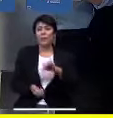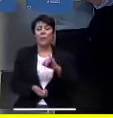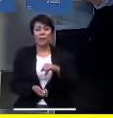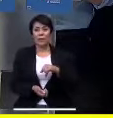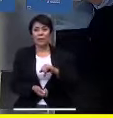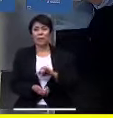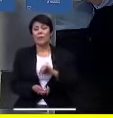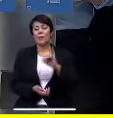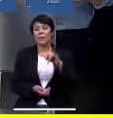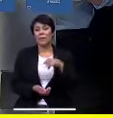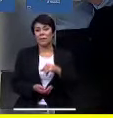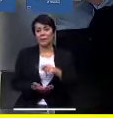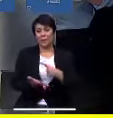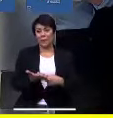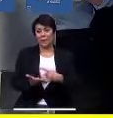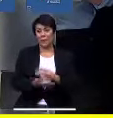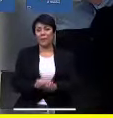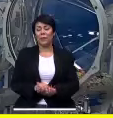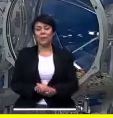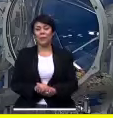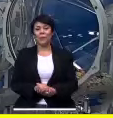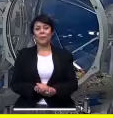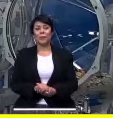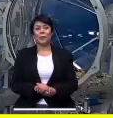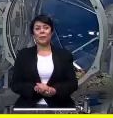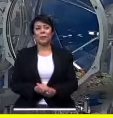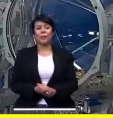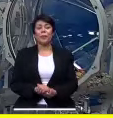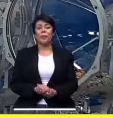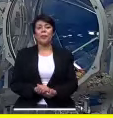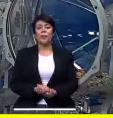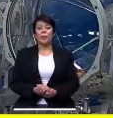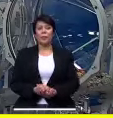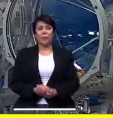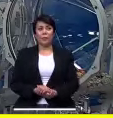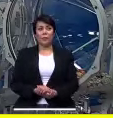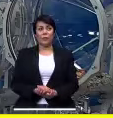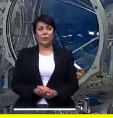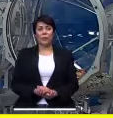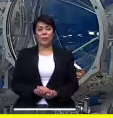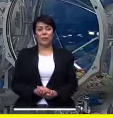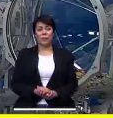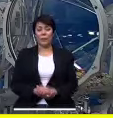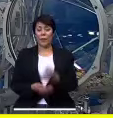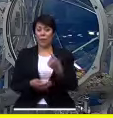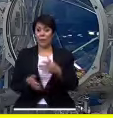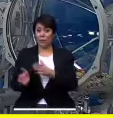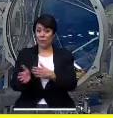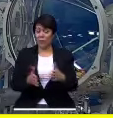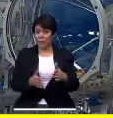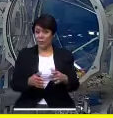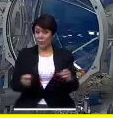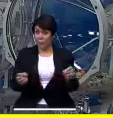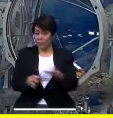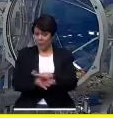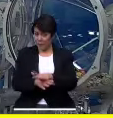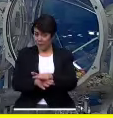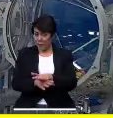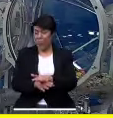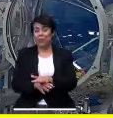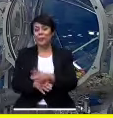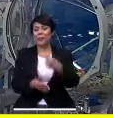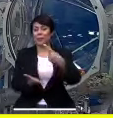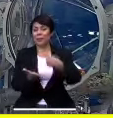Sim, confirmo. Sim, confirmo. Obrigado. Primeira etapa do sorteio da Time Mania